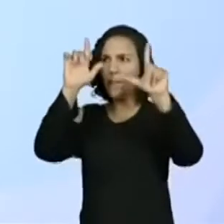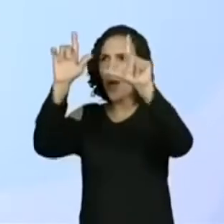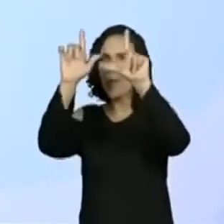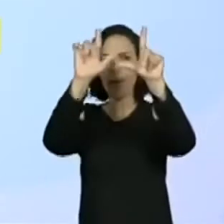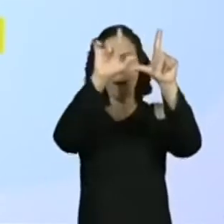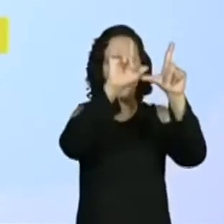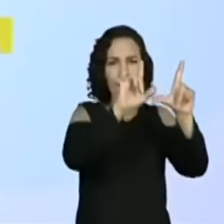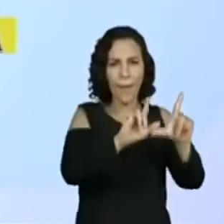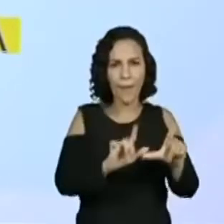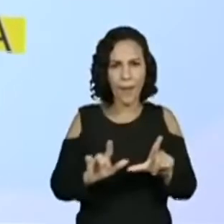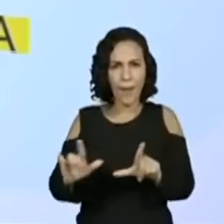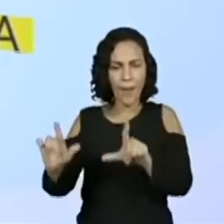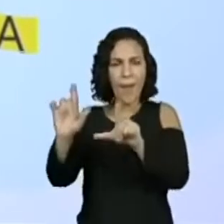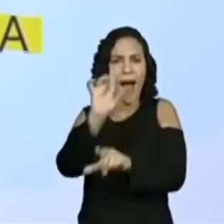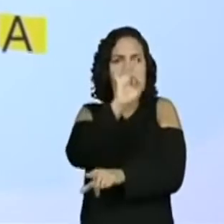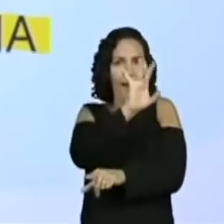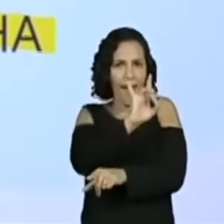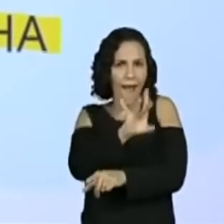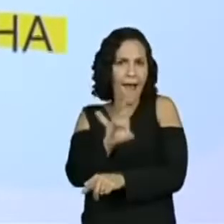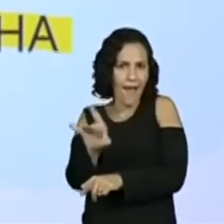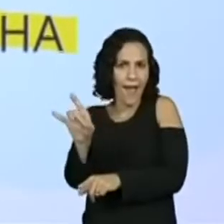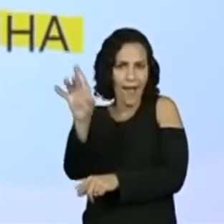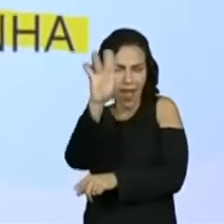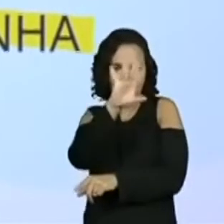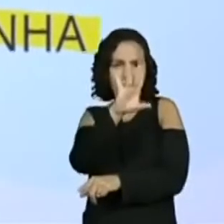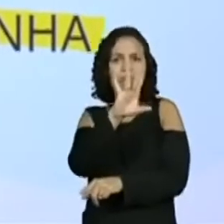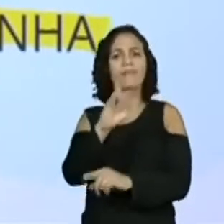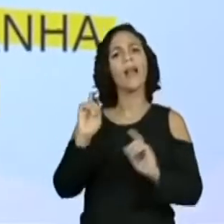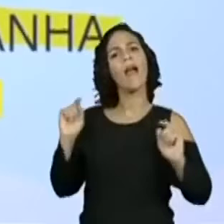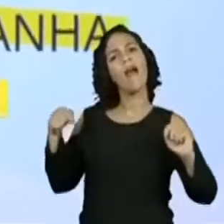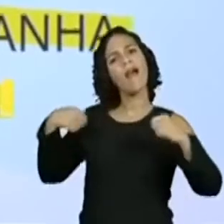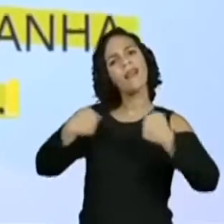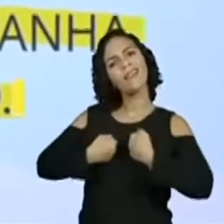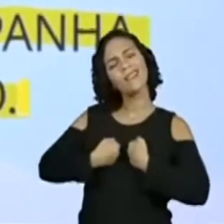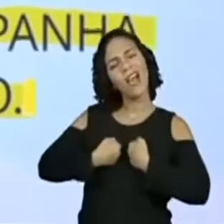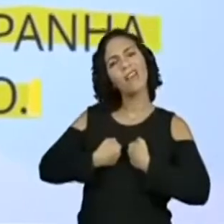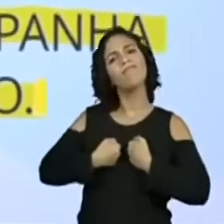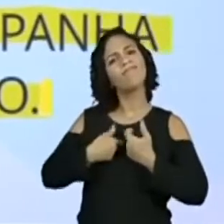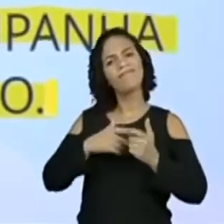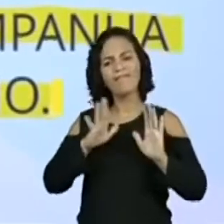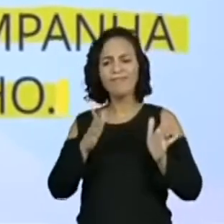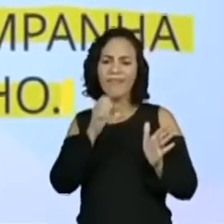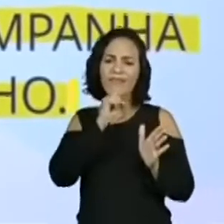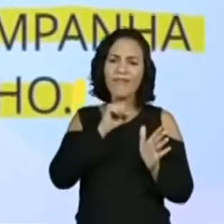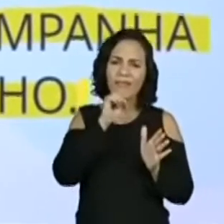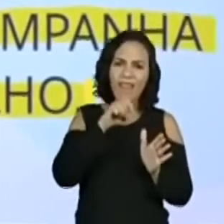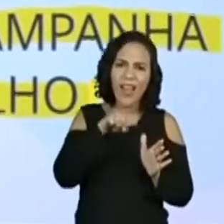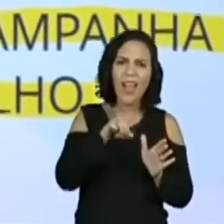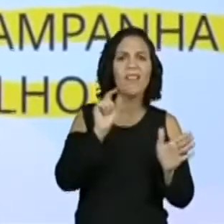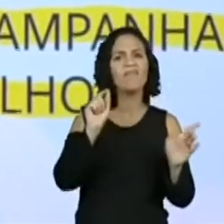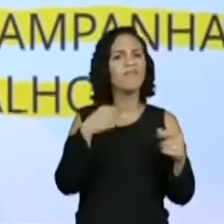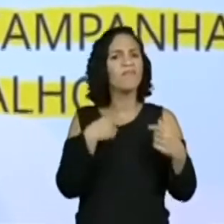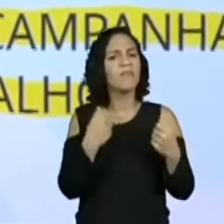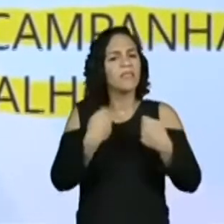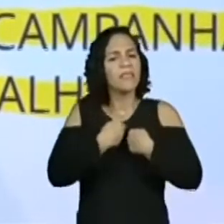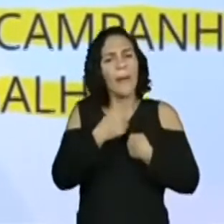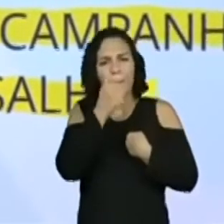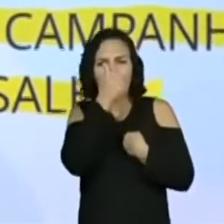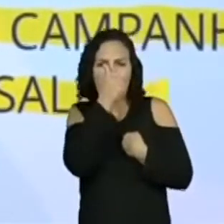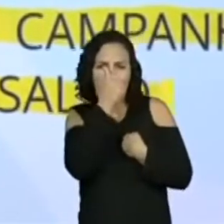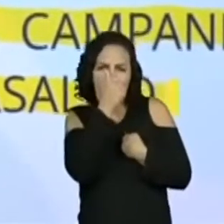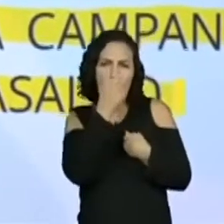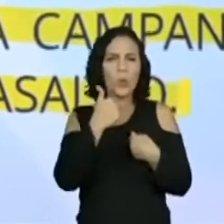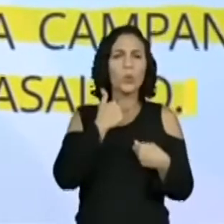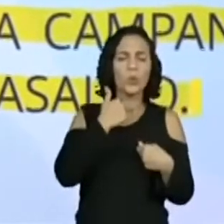um quadro que foi feito por um artista brasileiro. Olha a primeira informação. Então. E aí, o que esse quadro quer dizer? O que